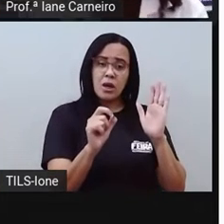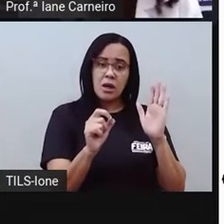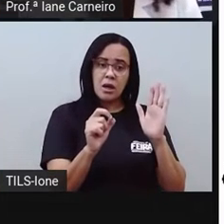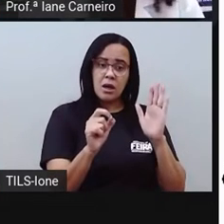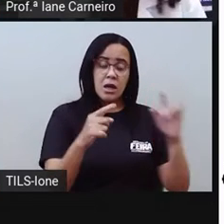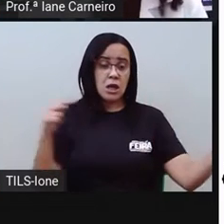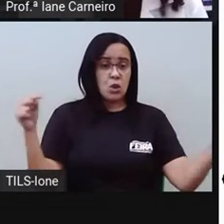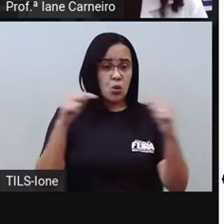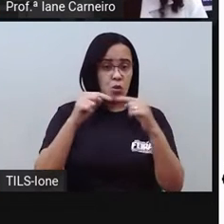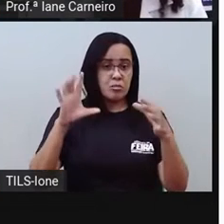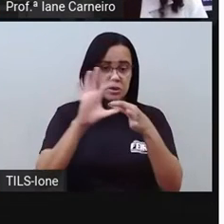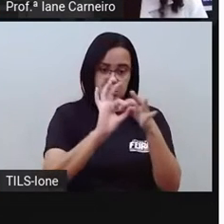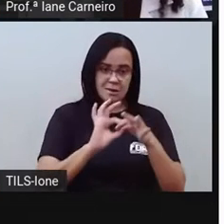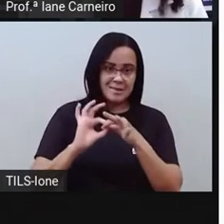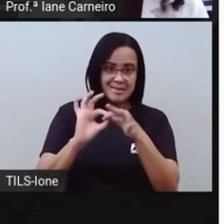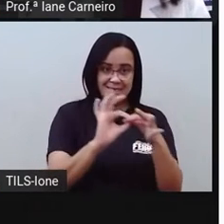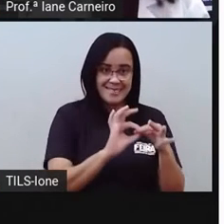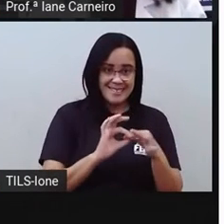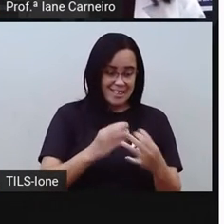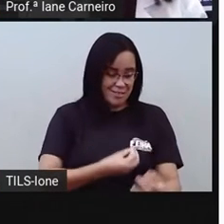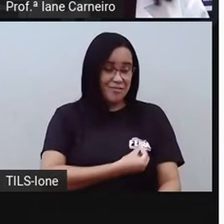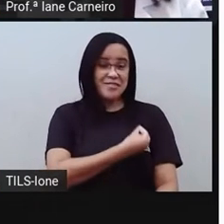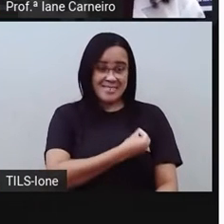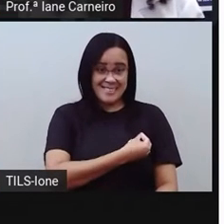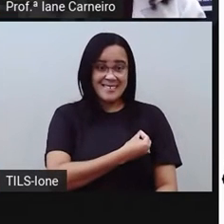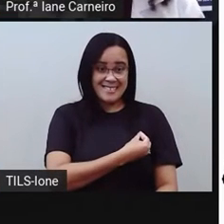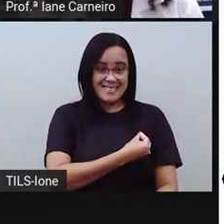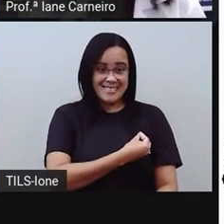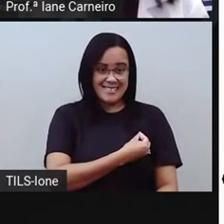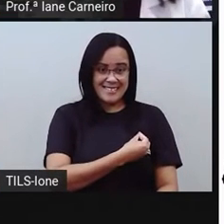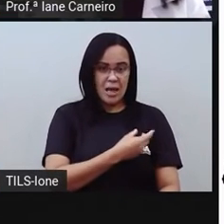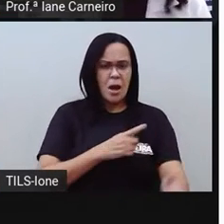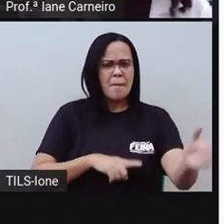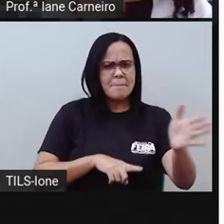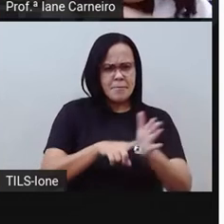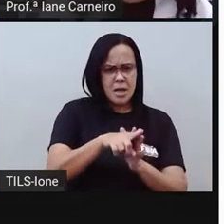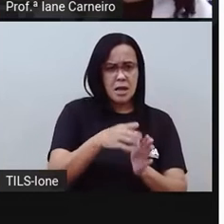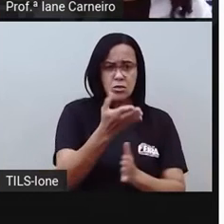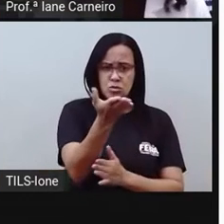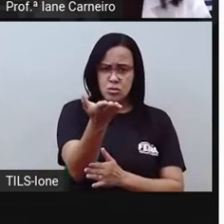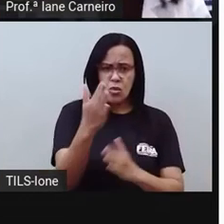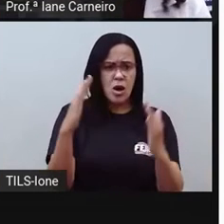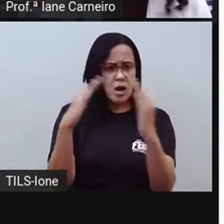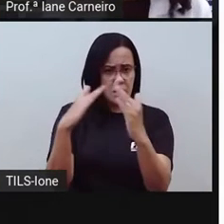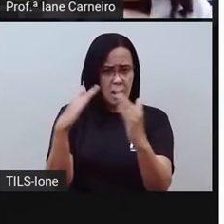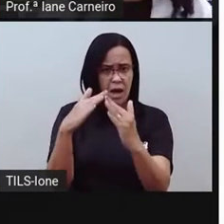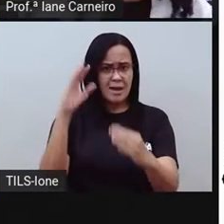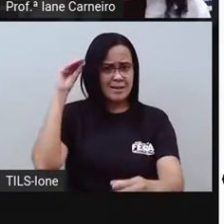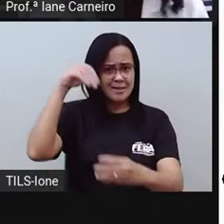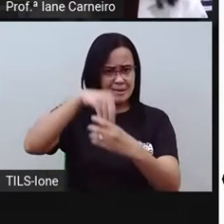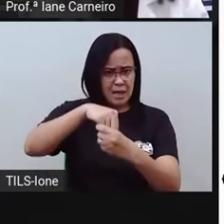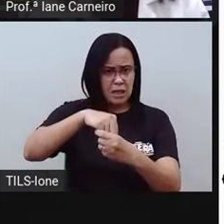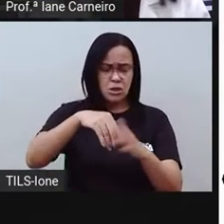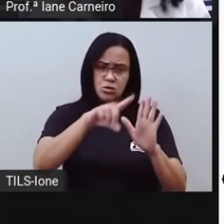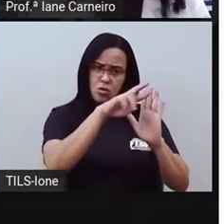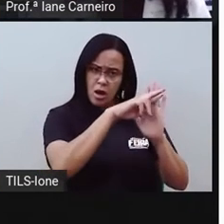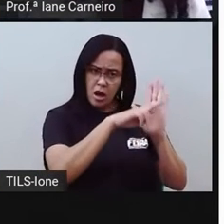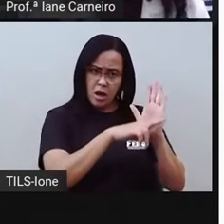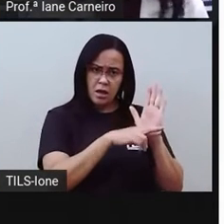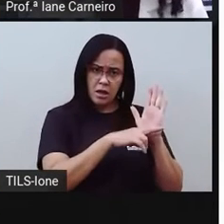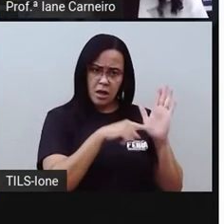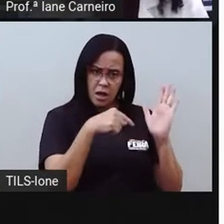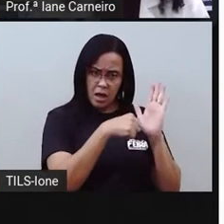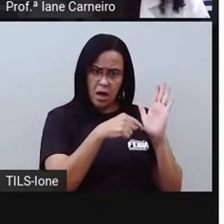tem regras? Pergunta aí a mamãe. Se a mamãe estiver do lado, ela vai dizer, tá vendo, fulano, que tem que ter regras? Pois